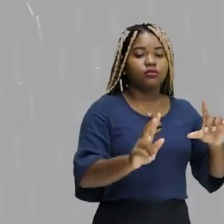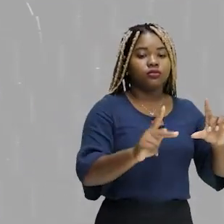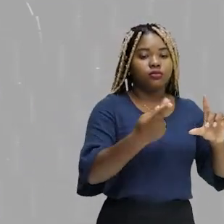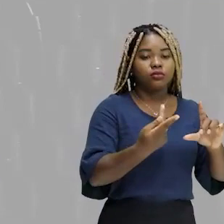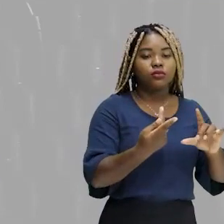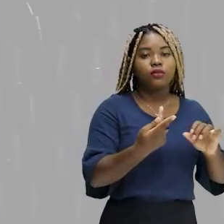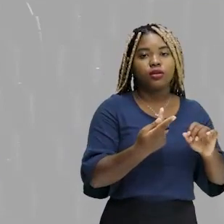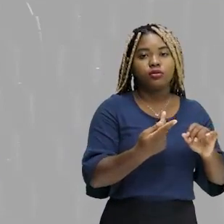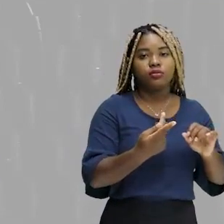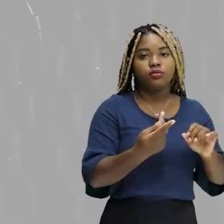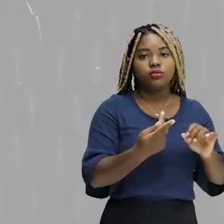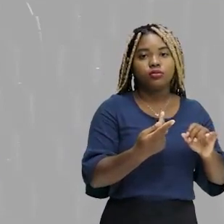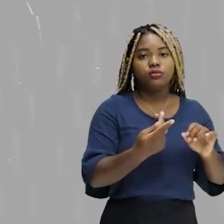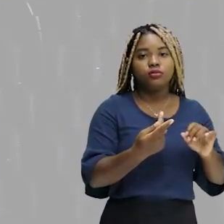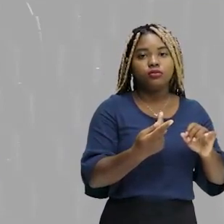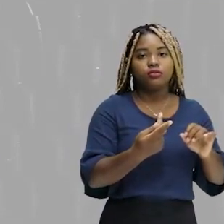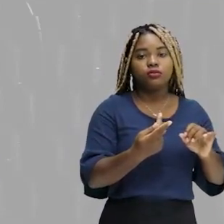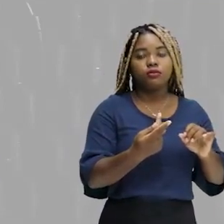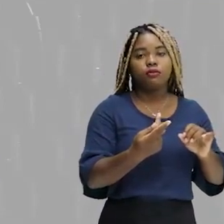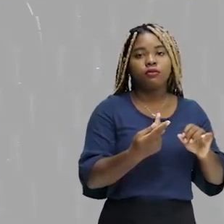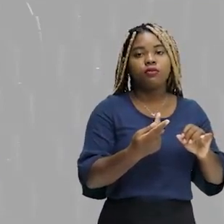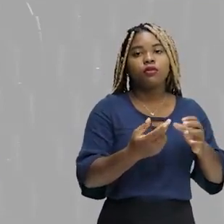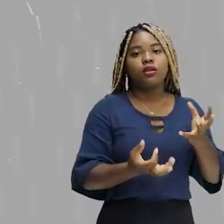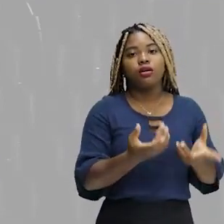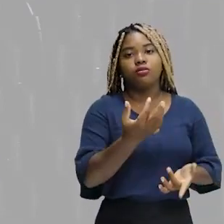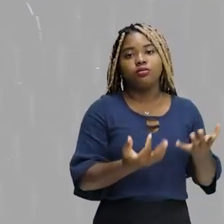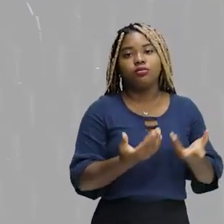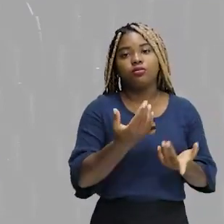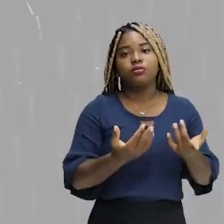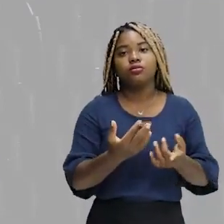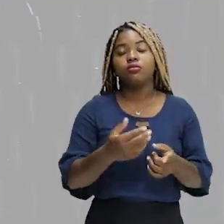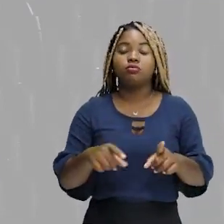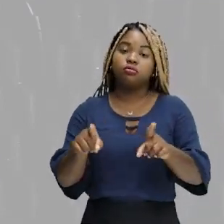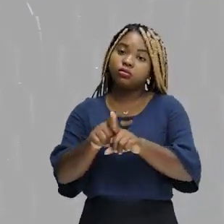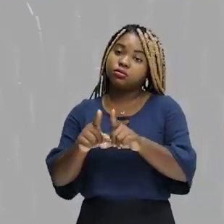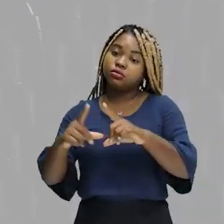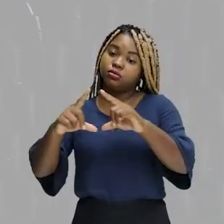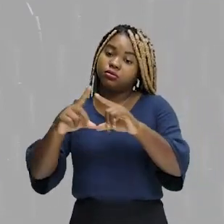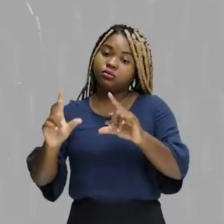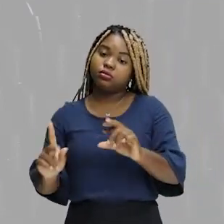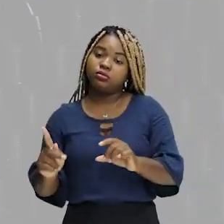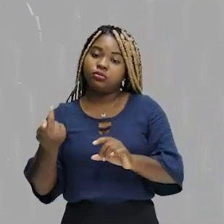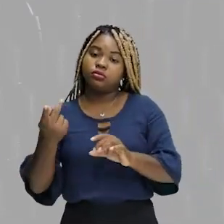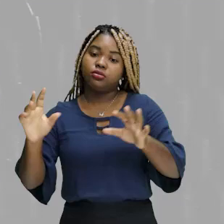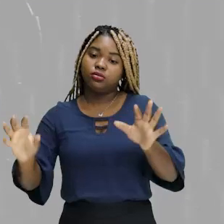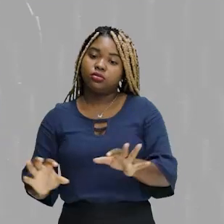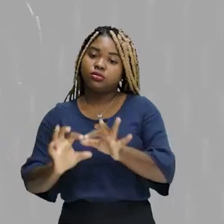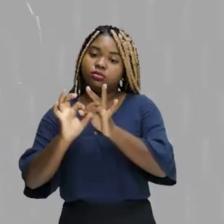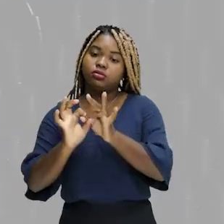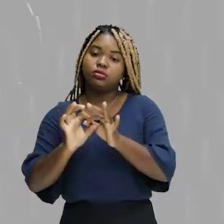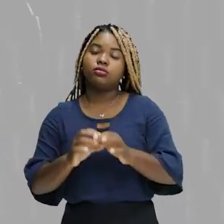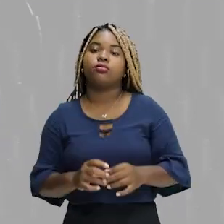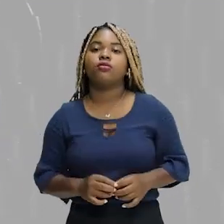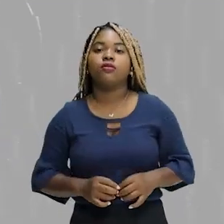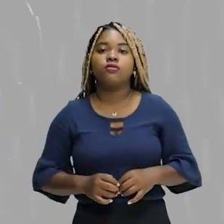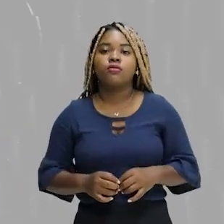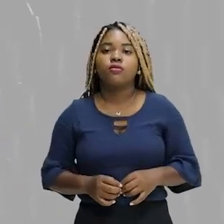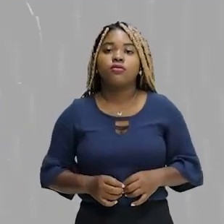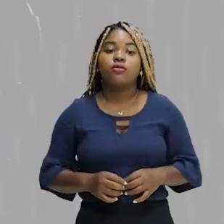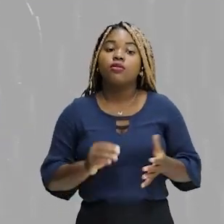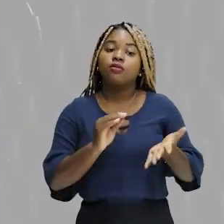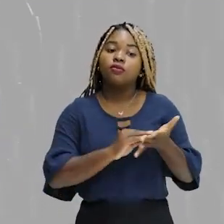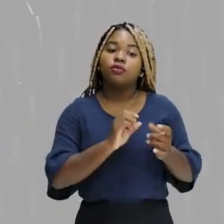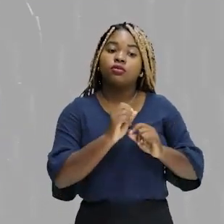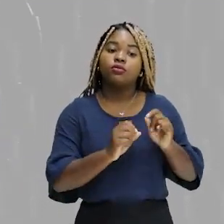podemos calcular o ΔH por meio da entalpia de combustão, como também por meio da entalpia de ligação. Falta um